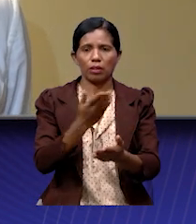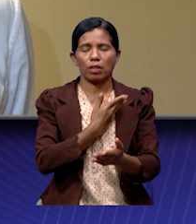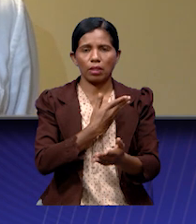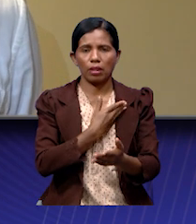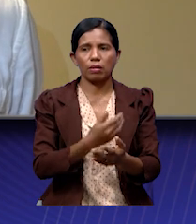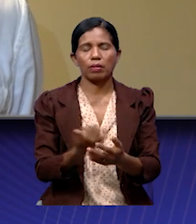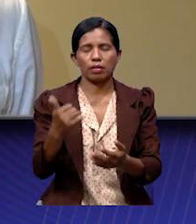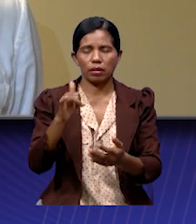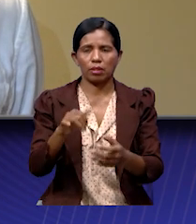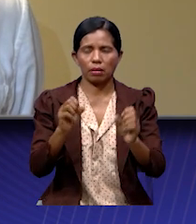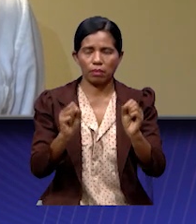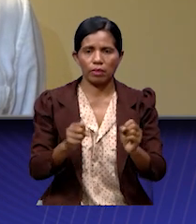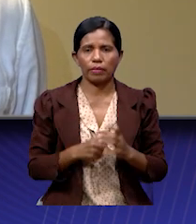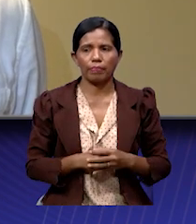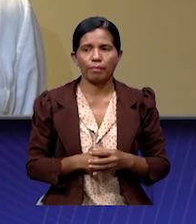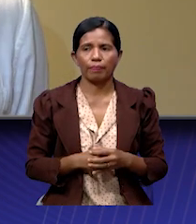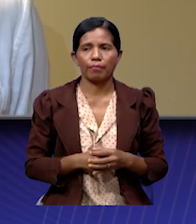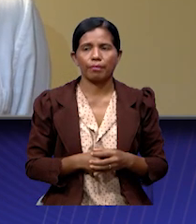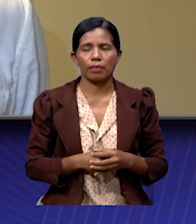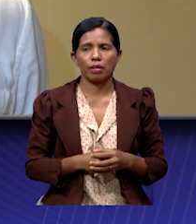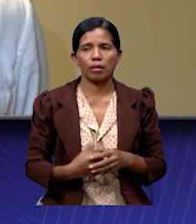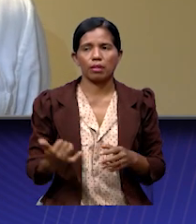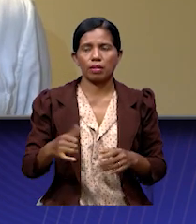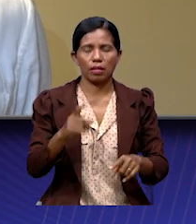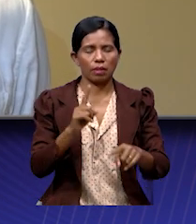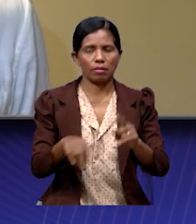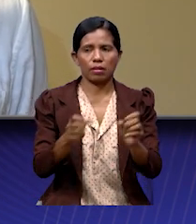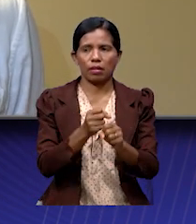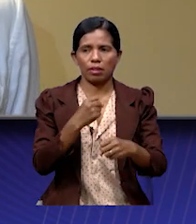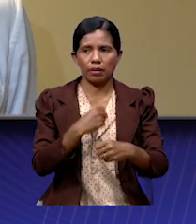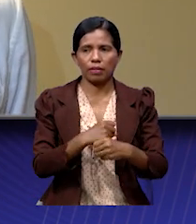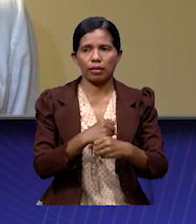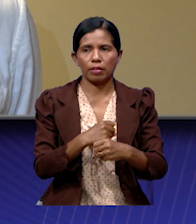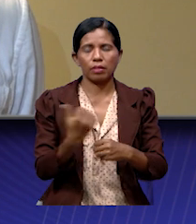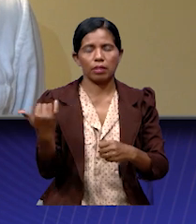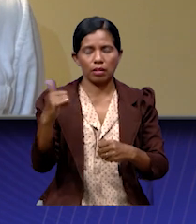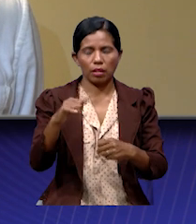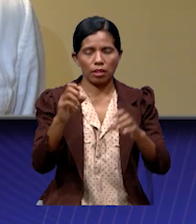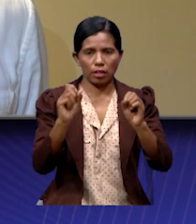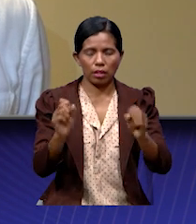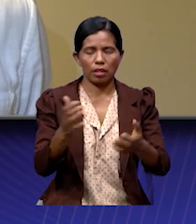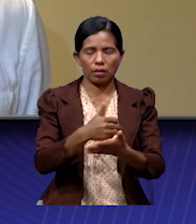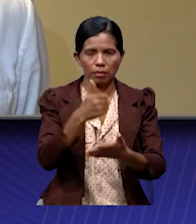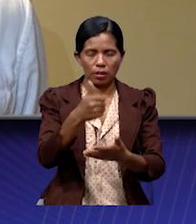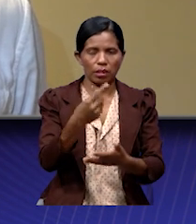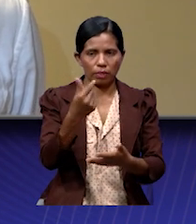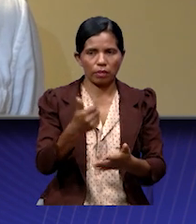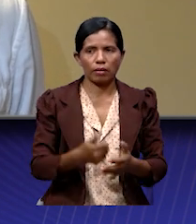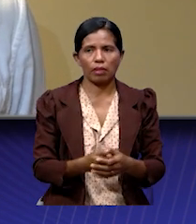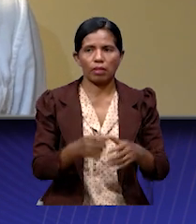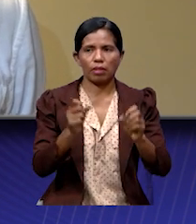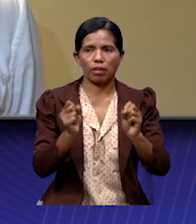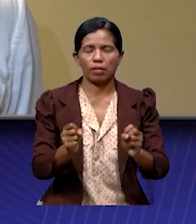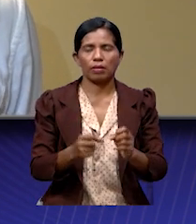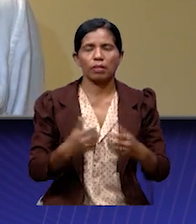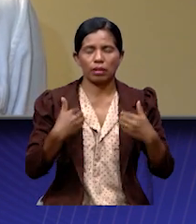sirne margin etua para sira level halo de na sira sira teng manang etua ida nema ka acontece agora